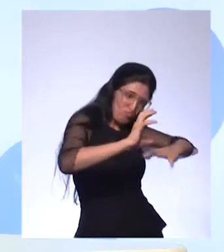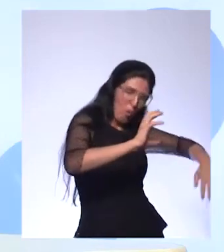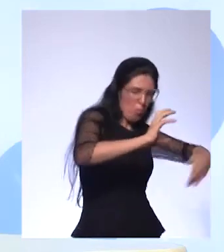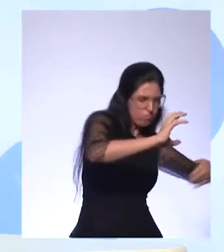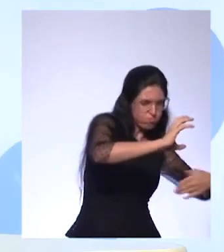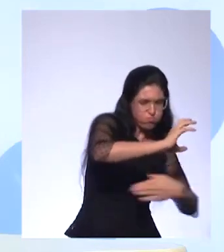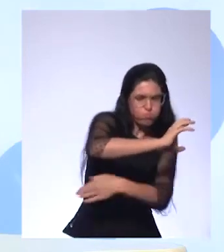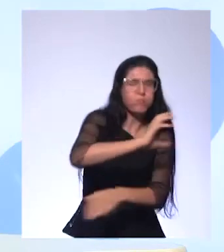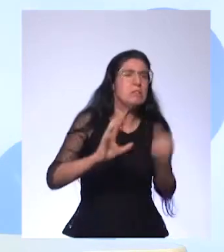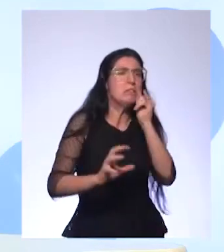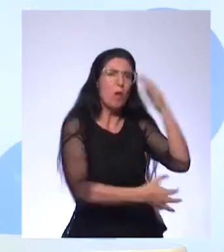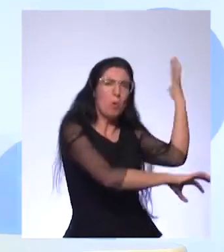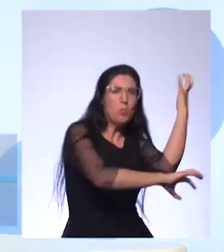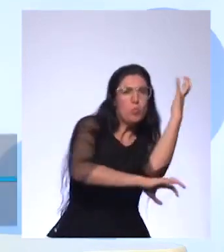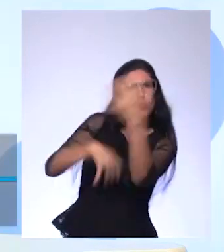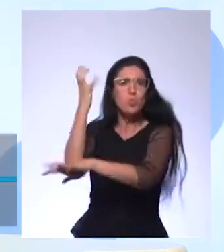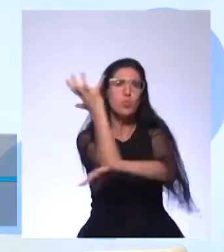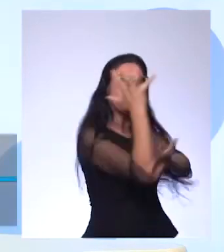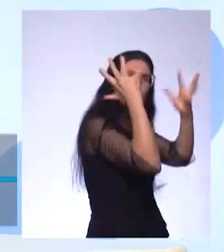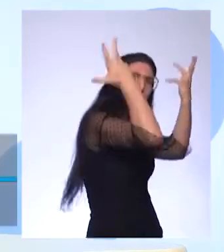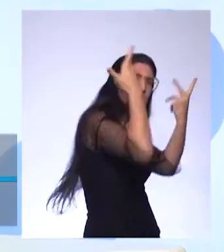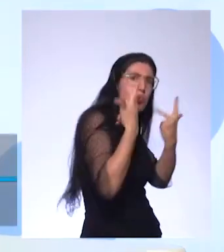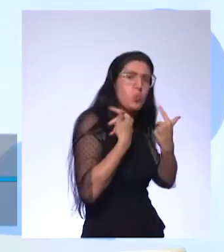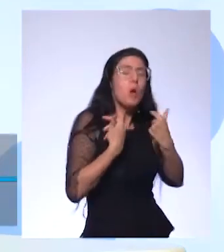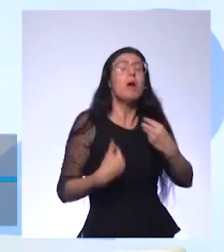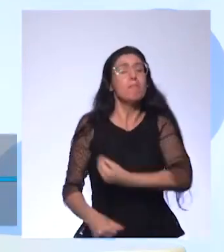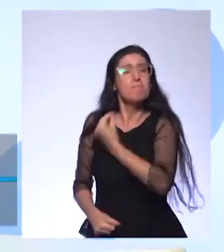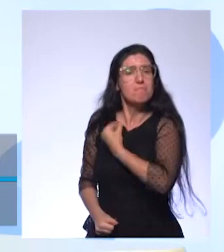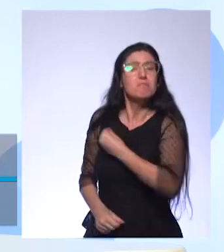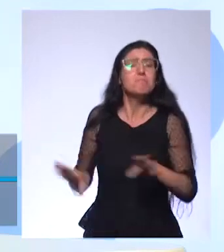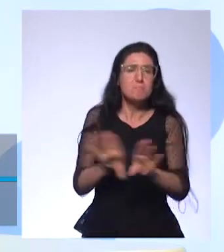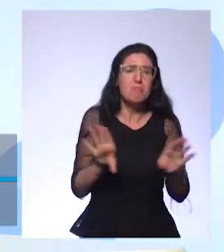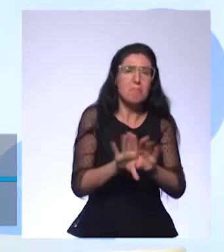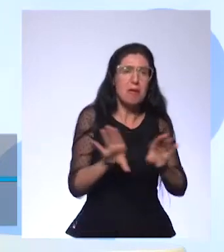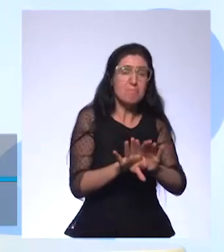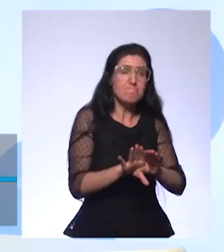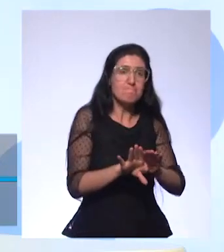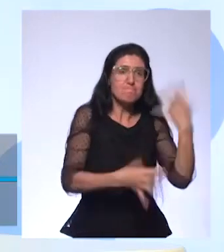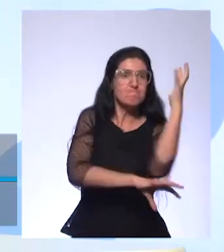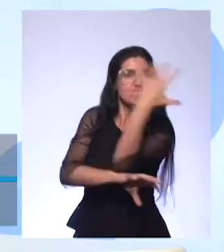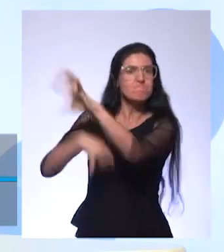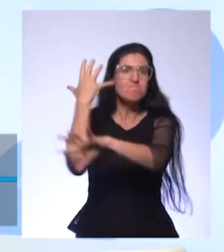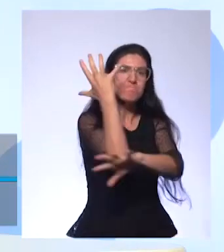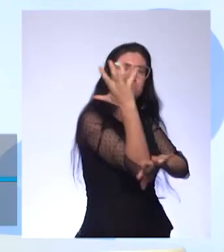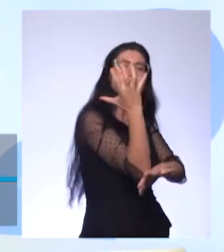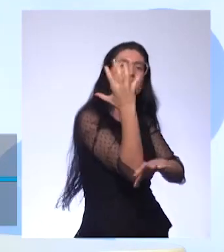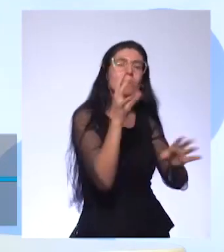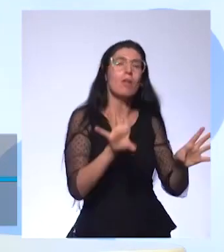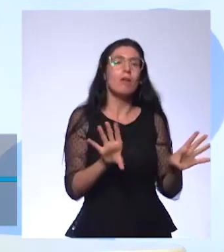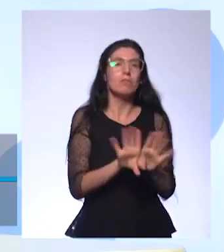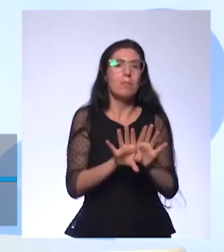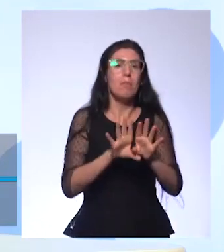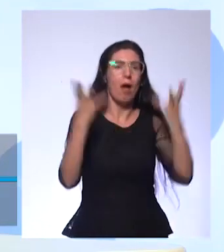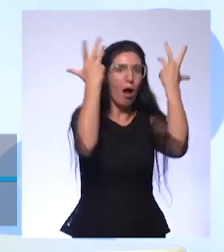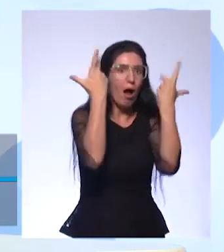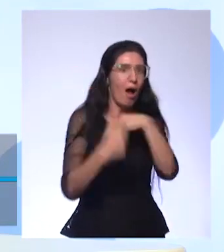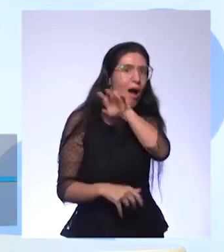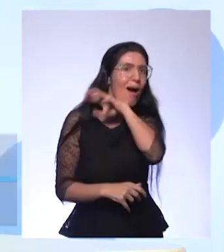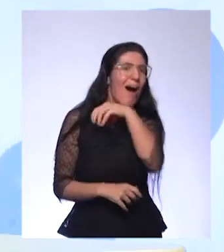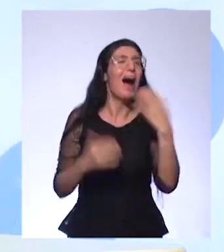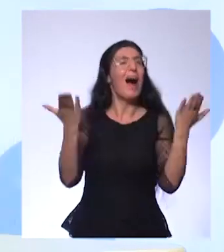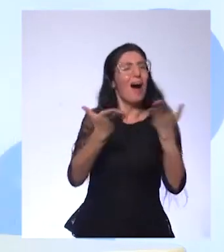bioma, biodiversidade e ecossistema. Agora está na hora de saber se vocês, estudantes, ficaram ligados na aula até aqui. Vamos